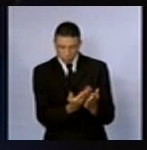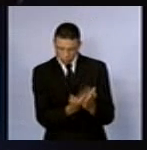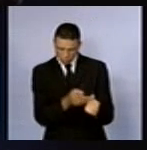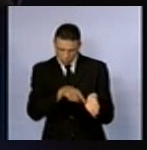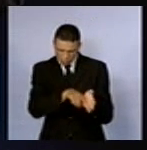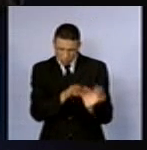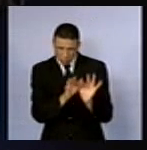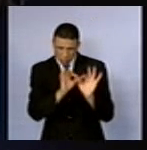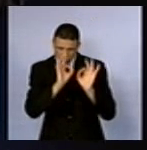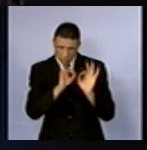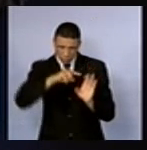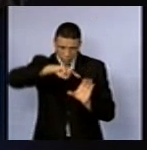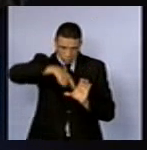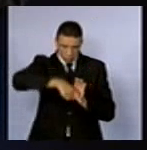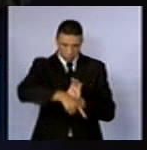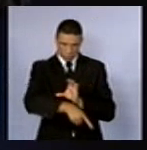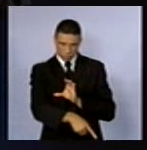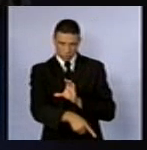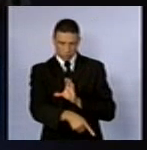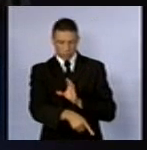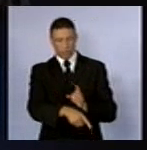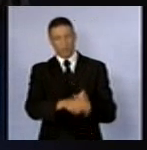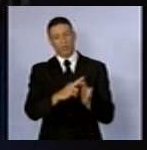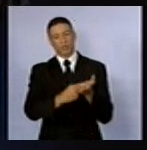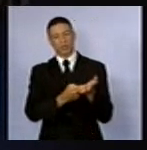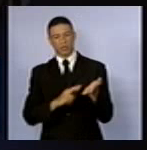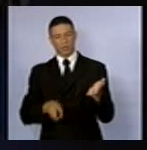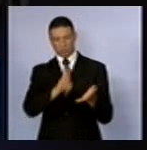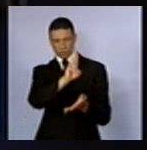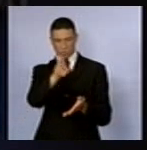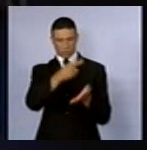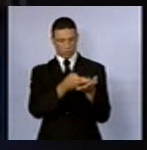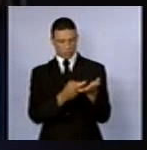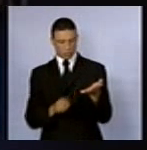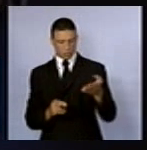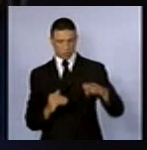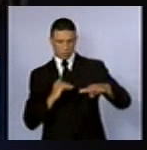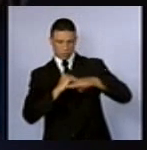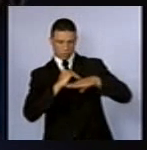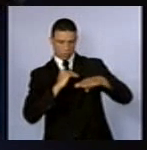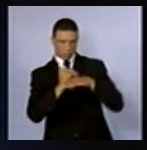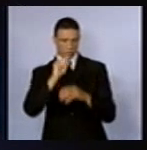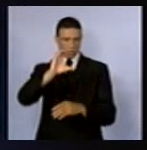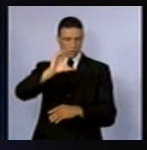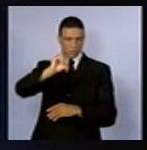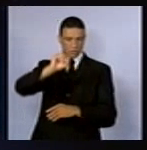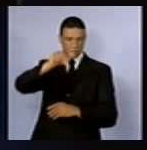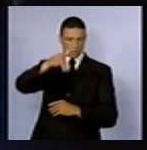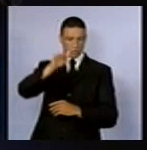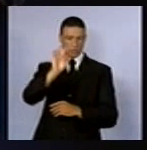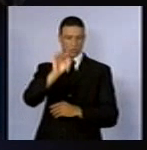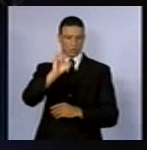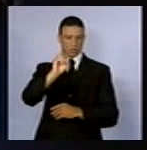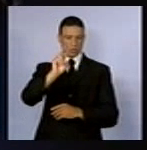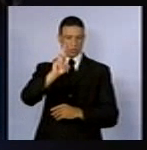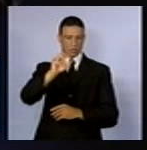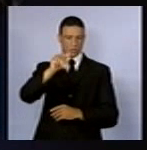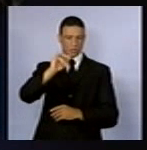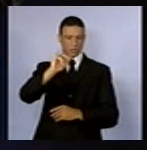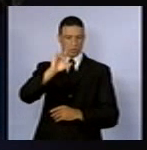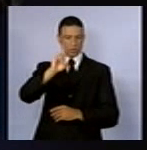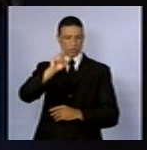mais detalhado que é um chamado relatório de conformidade para verificar se ela atende ao que el chamado de restrição